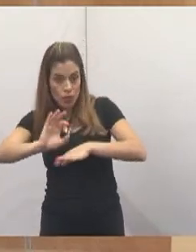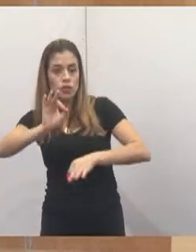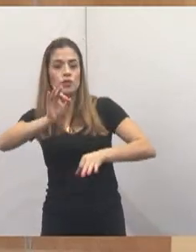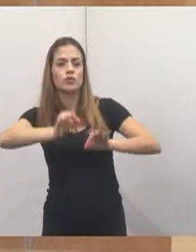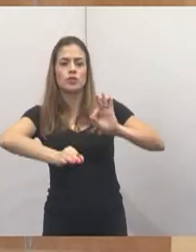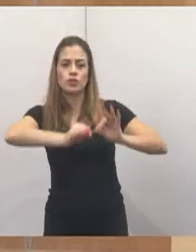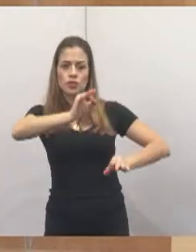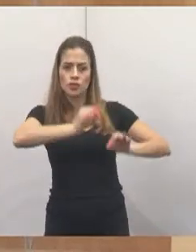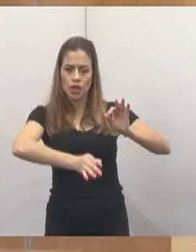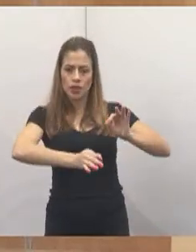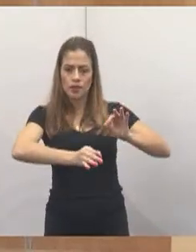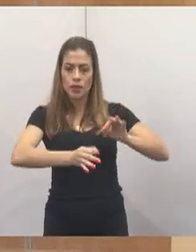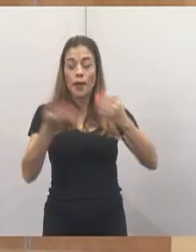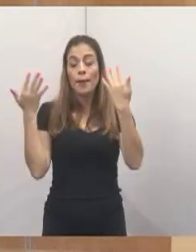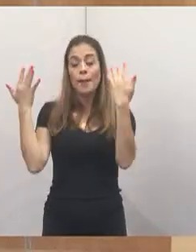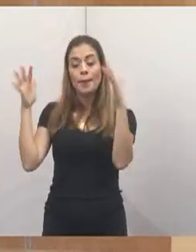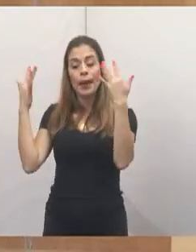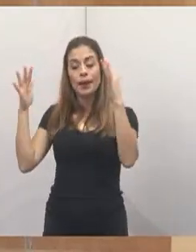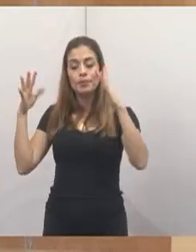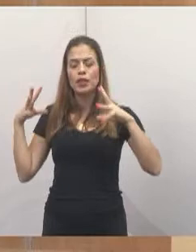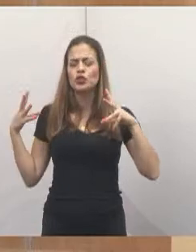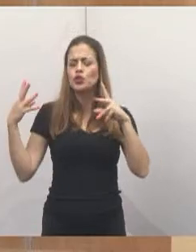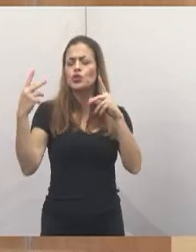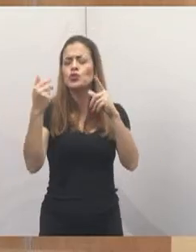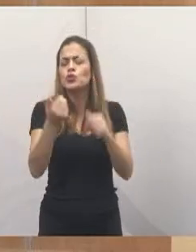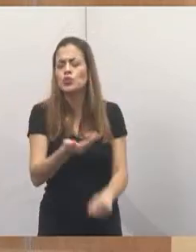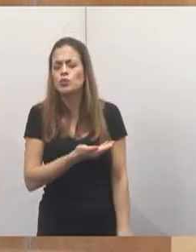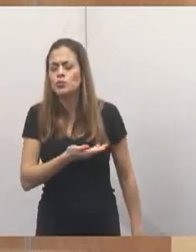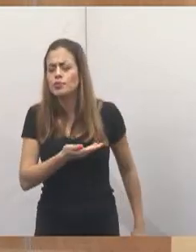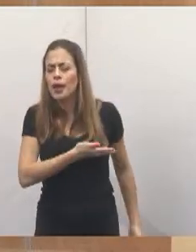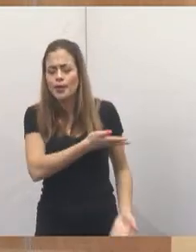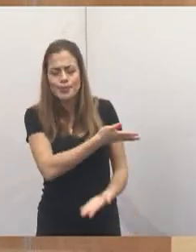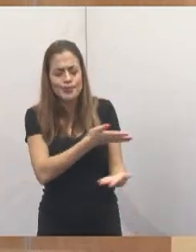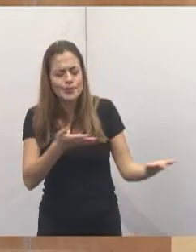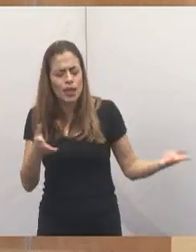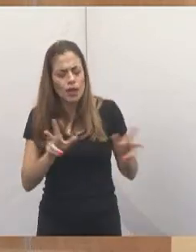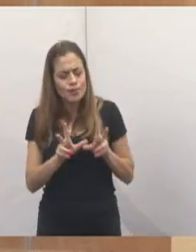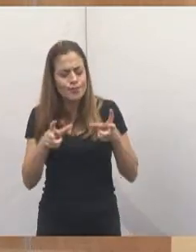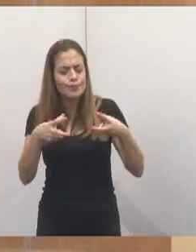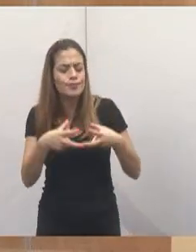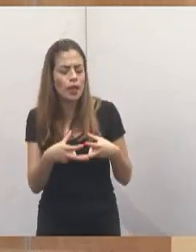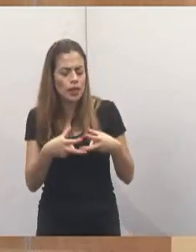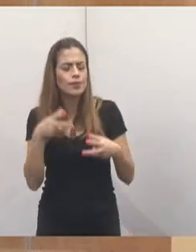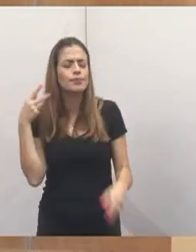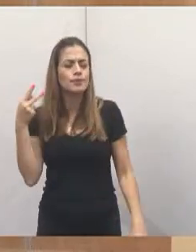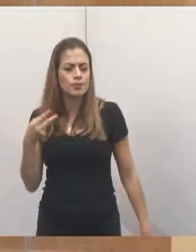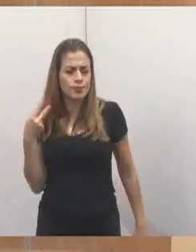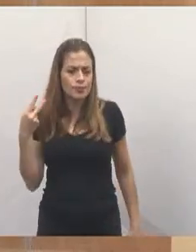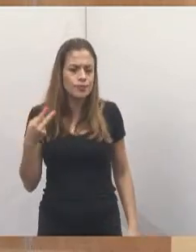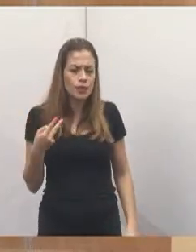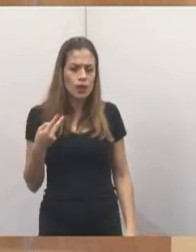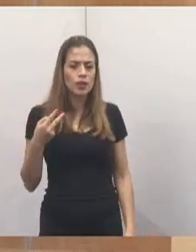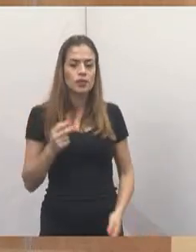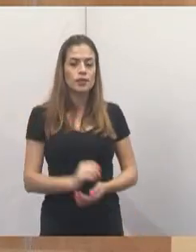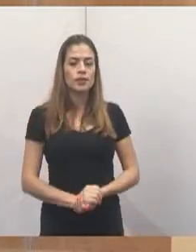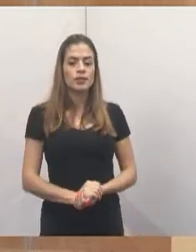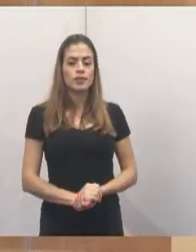julgado. Então, eu parabenizo aqui a todos os colegas, parabenizo aqui a Câmara Municipal, os vereadores, por